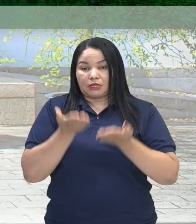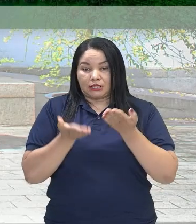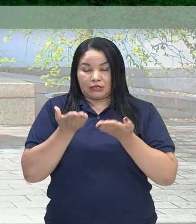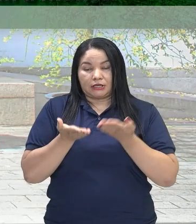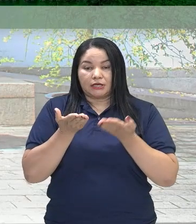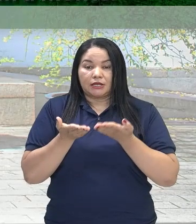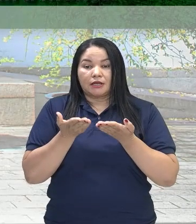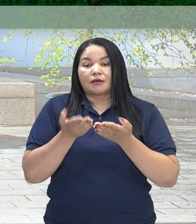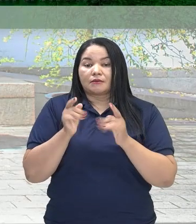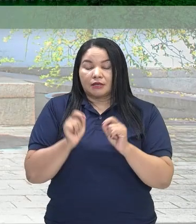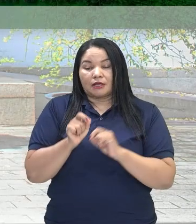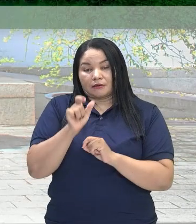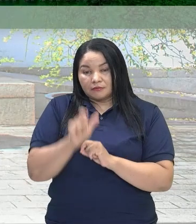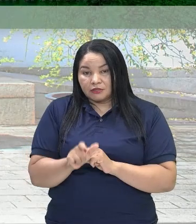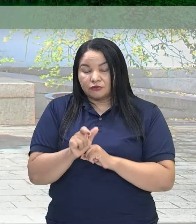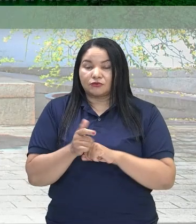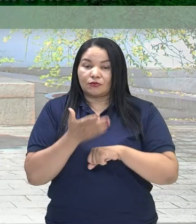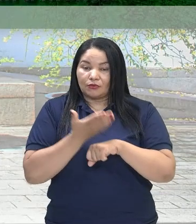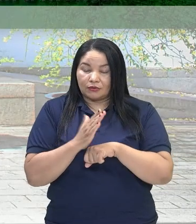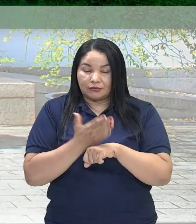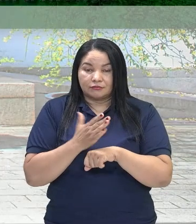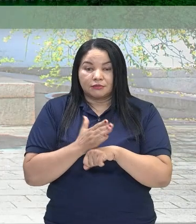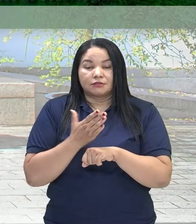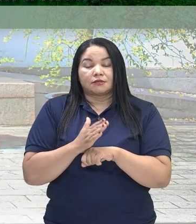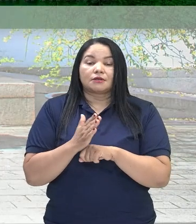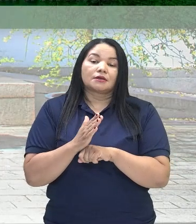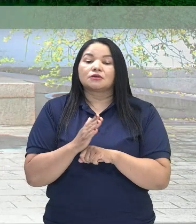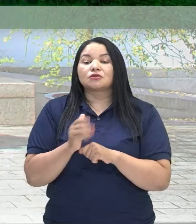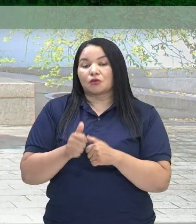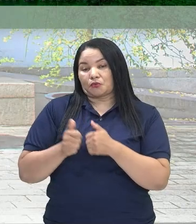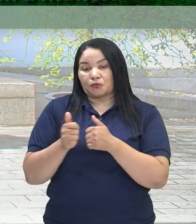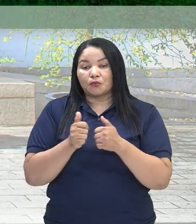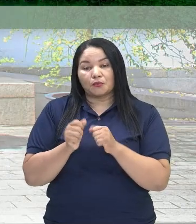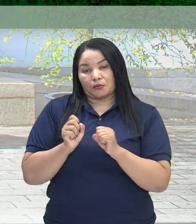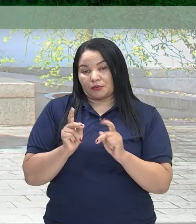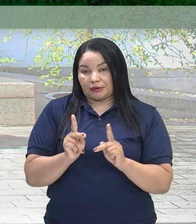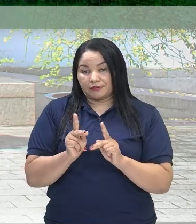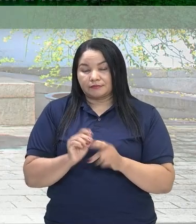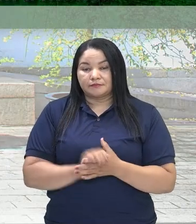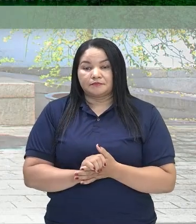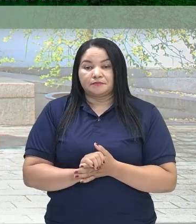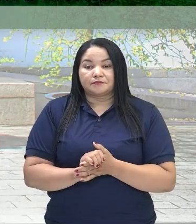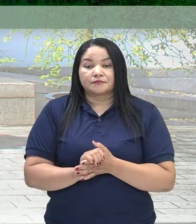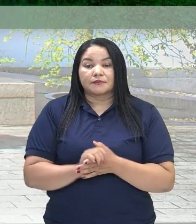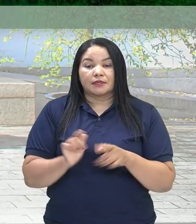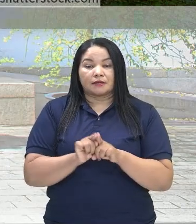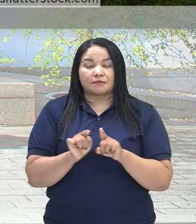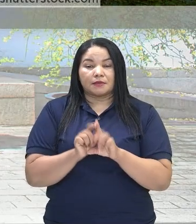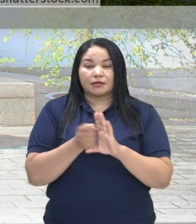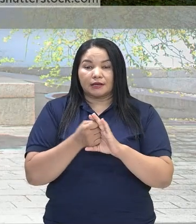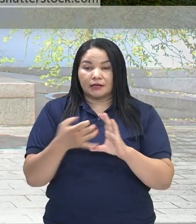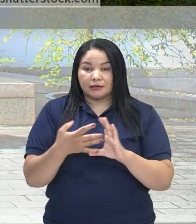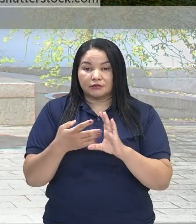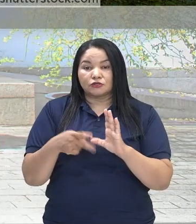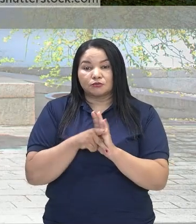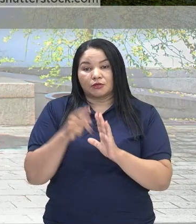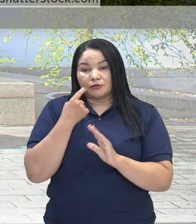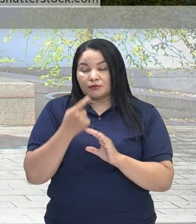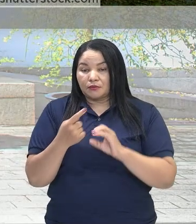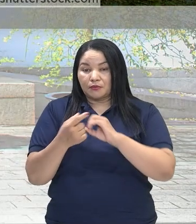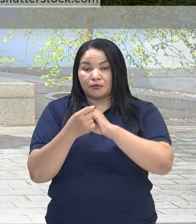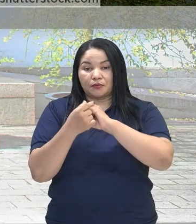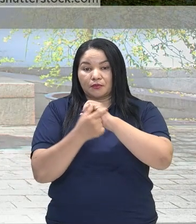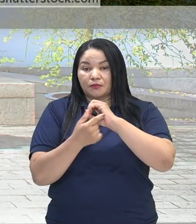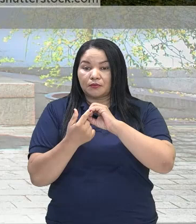atleta esteja ok, né, o seu lutador. Então, observem aí um pouco das características do Yin